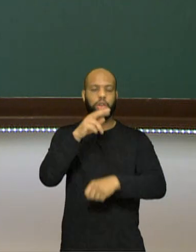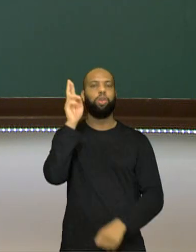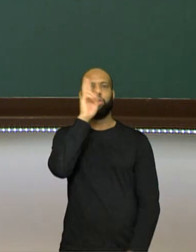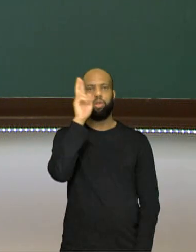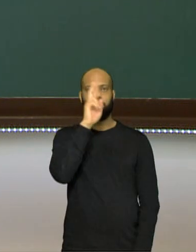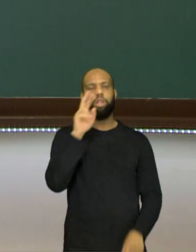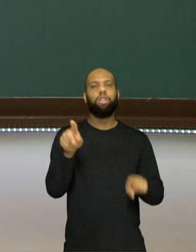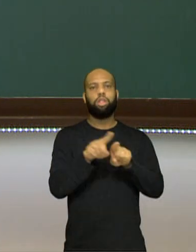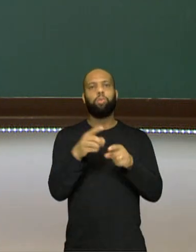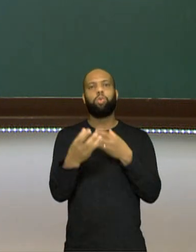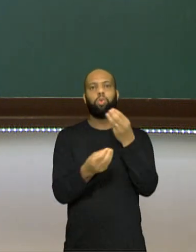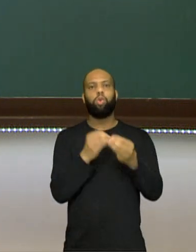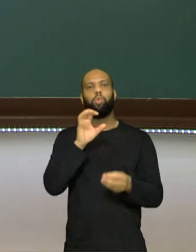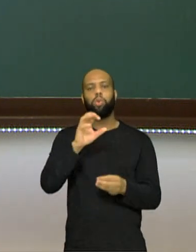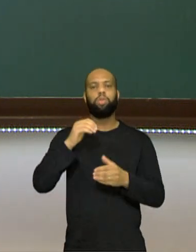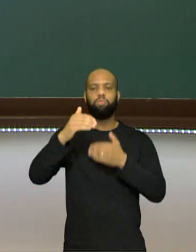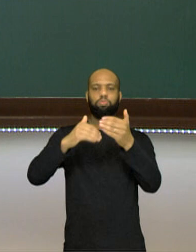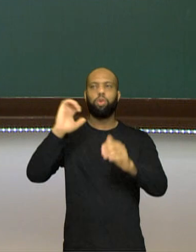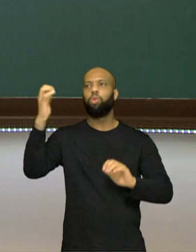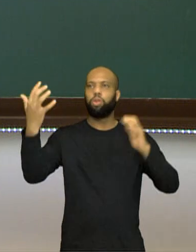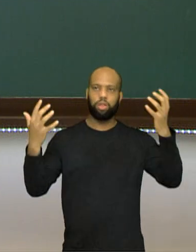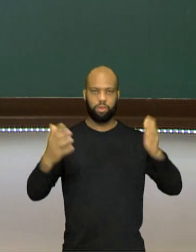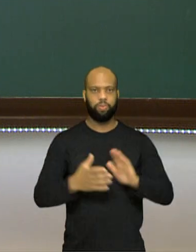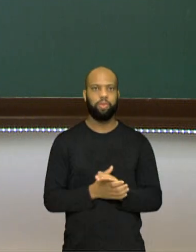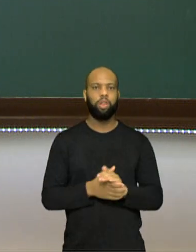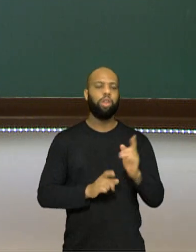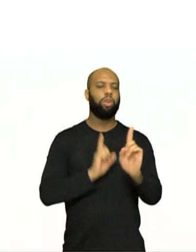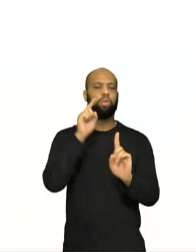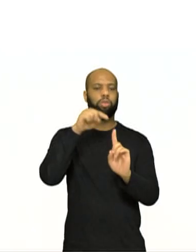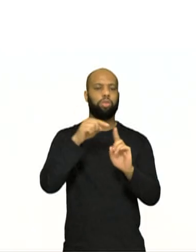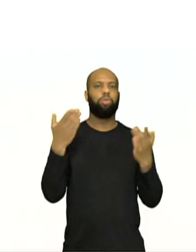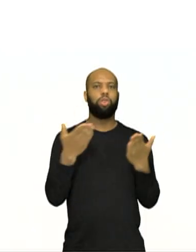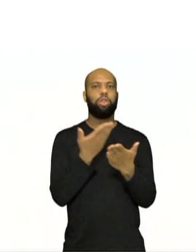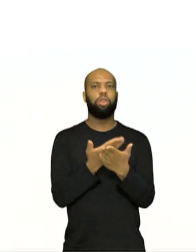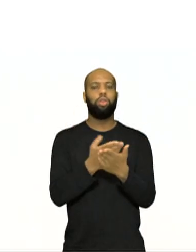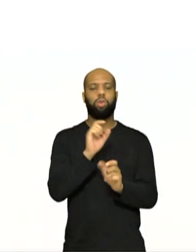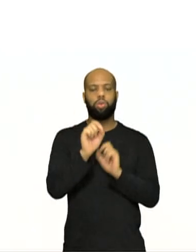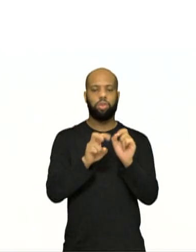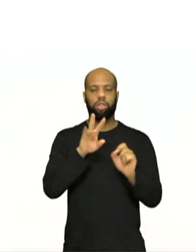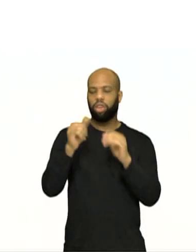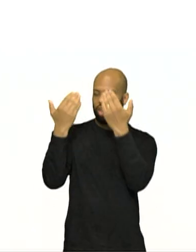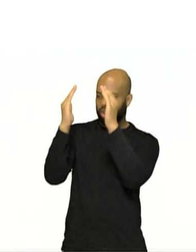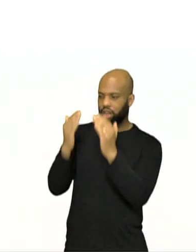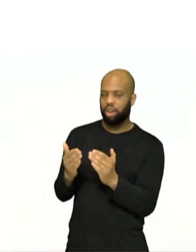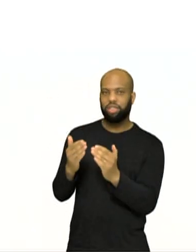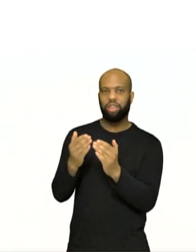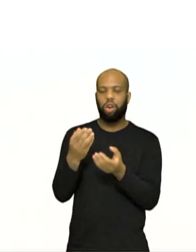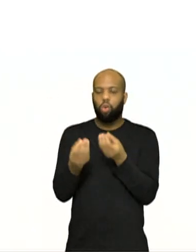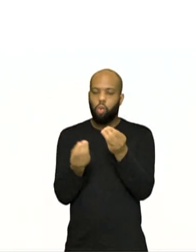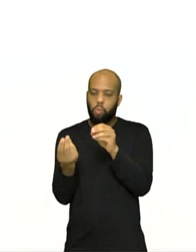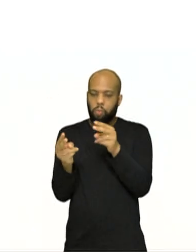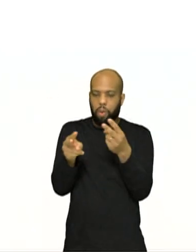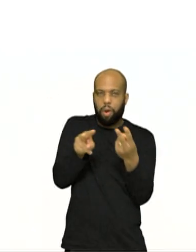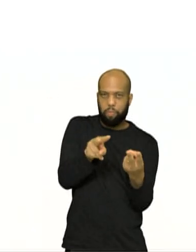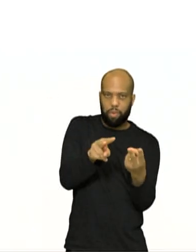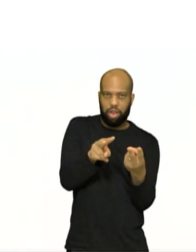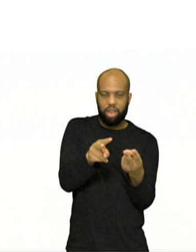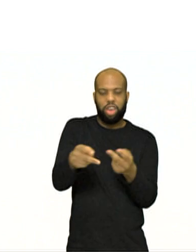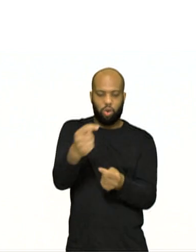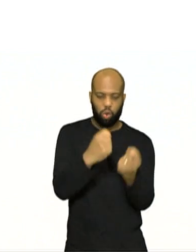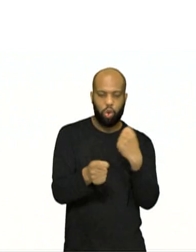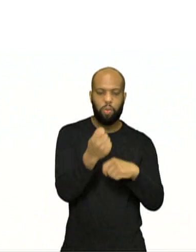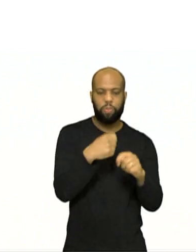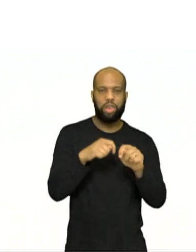isso vai acabar acontecendo. O objetivo da aula: analisar a transição na economia russa para a economia de mercado